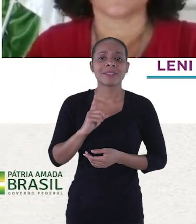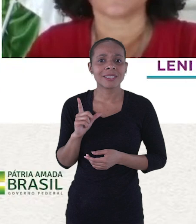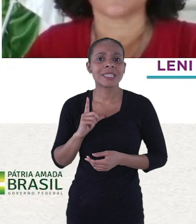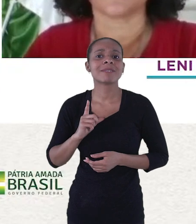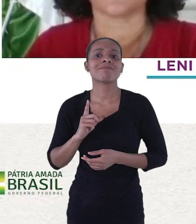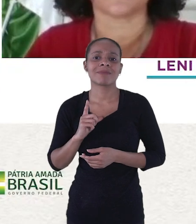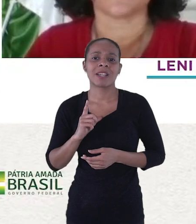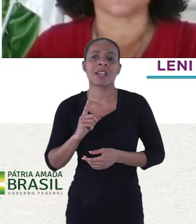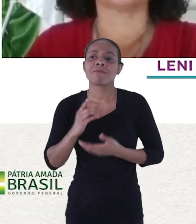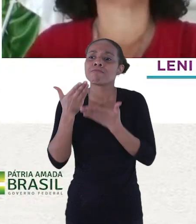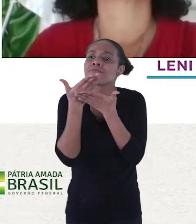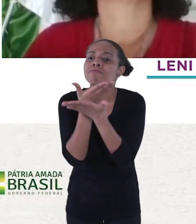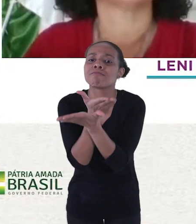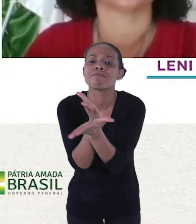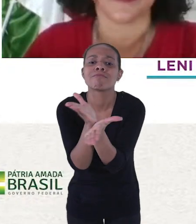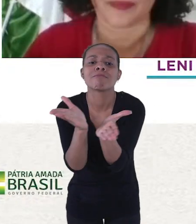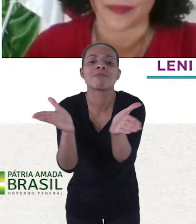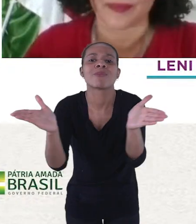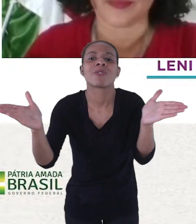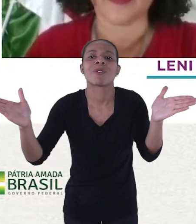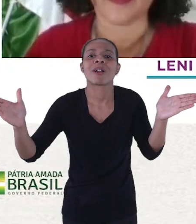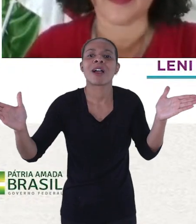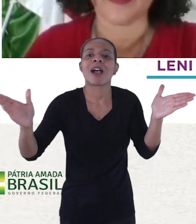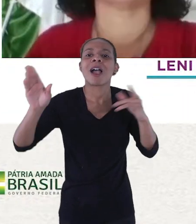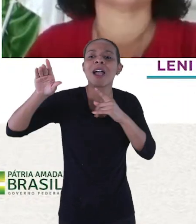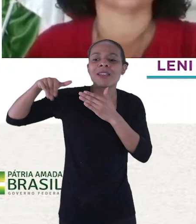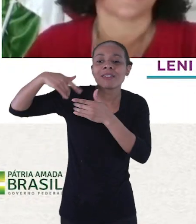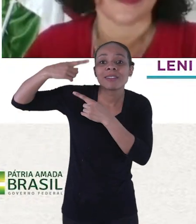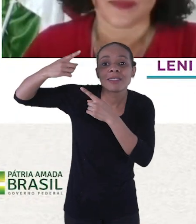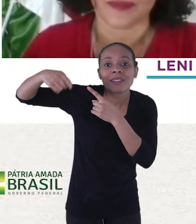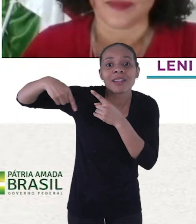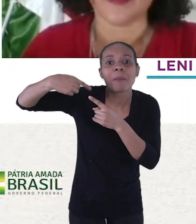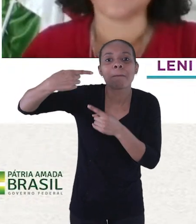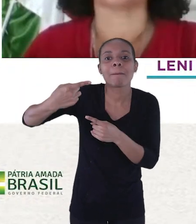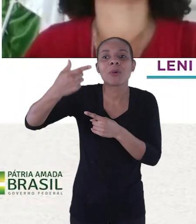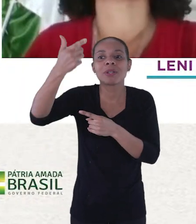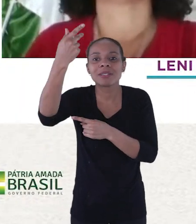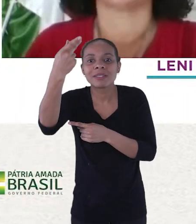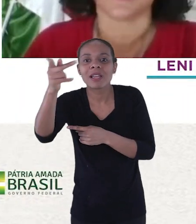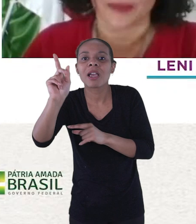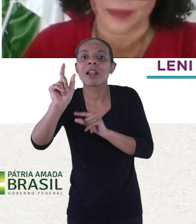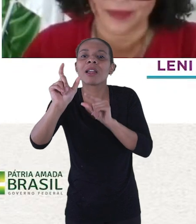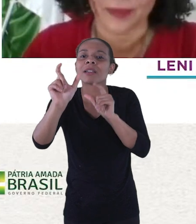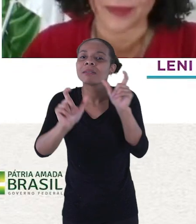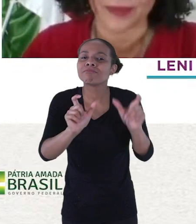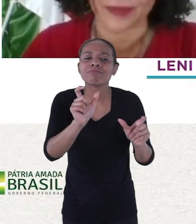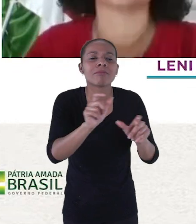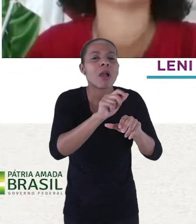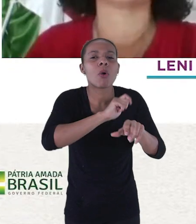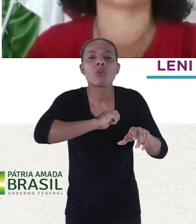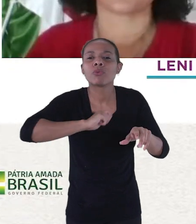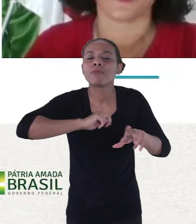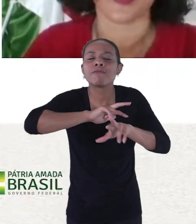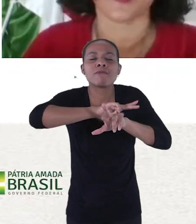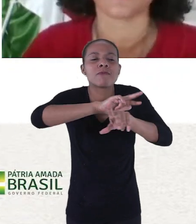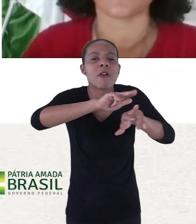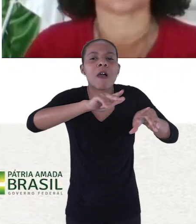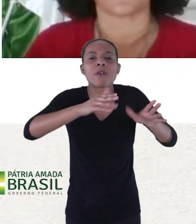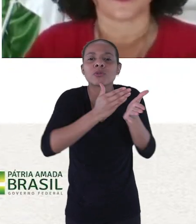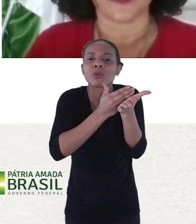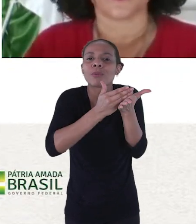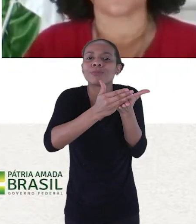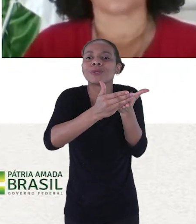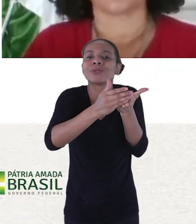surgir Conceição Evaristo, Elisa Lucinda, Miriam Alves, hoje Eliana Alves Cruz, enfim. É